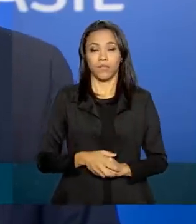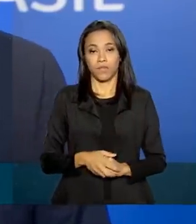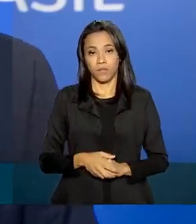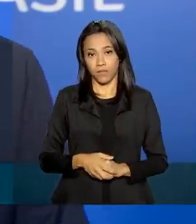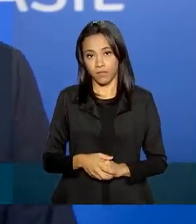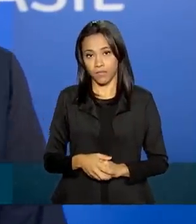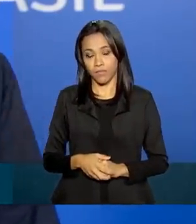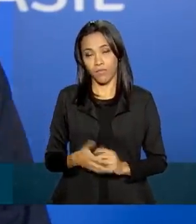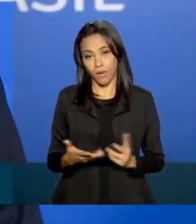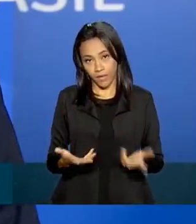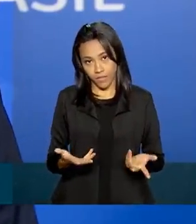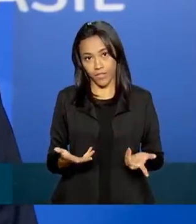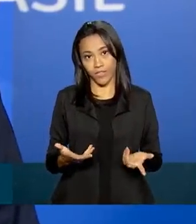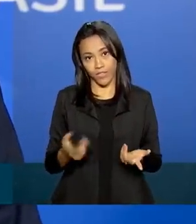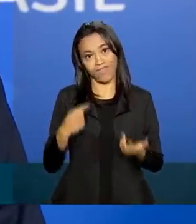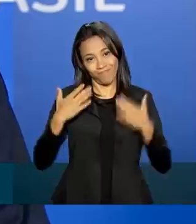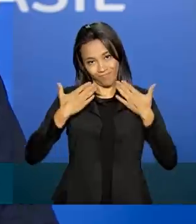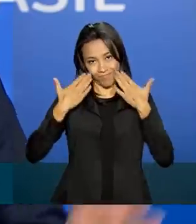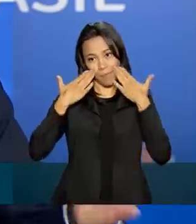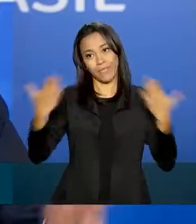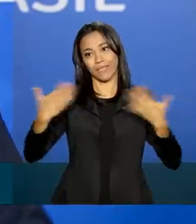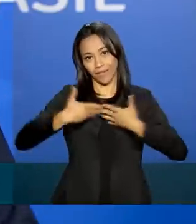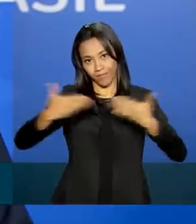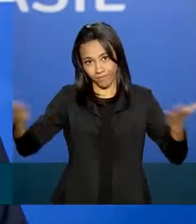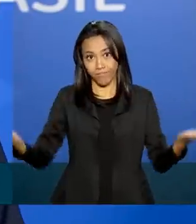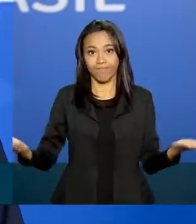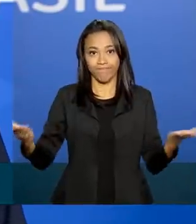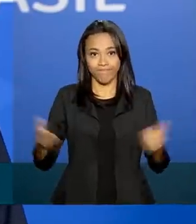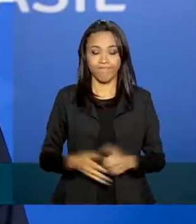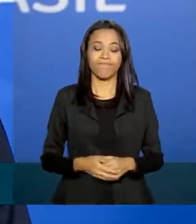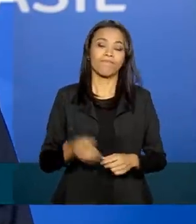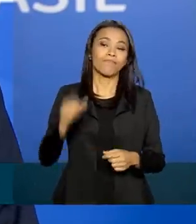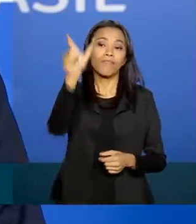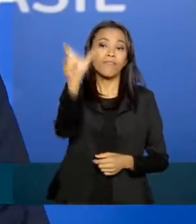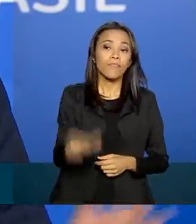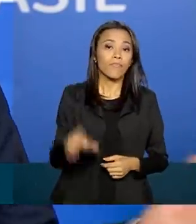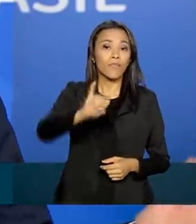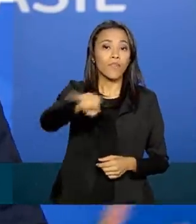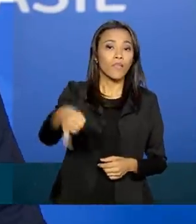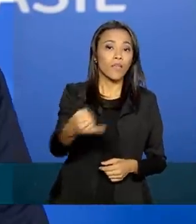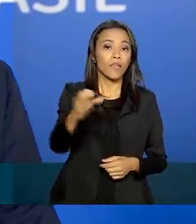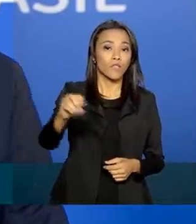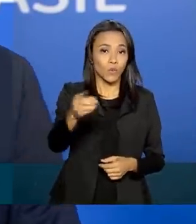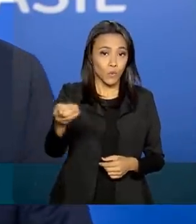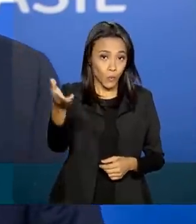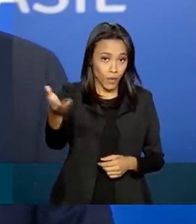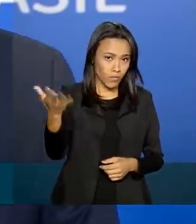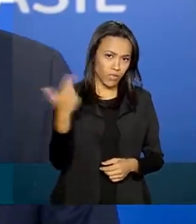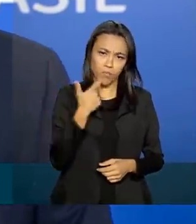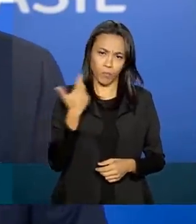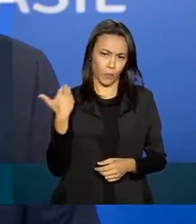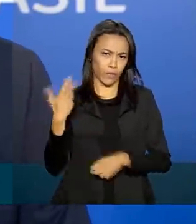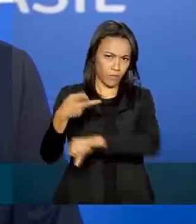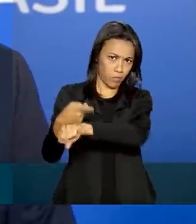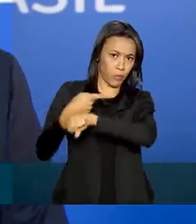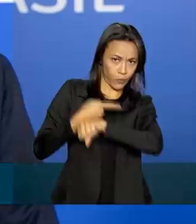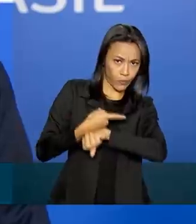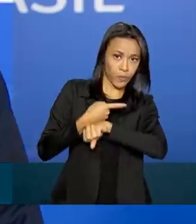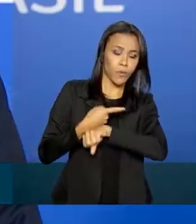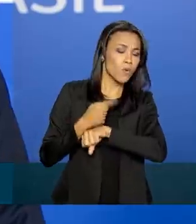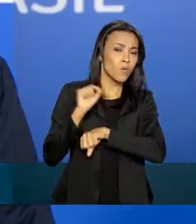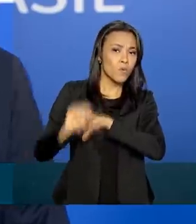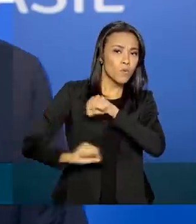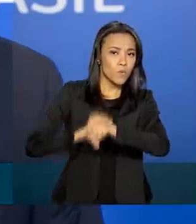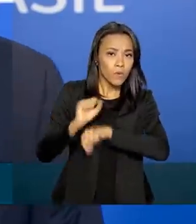é devida publicidade nesse sentido prezado joão campos que nos procurou há pouco tempo um estudo